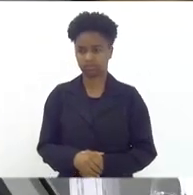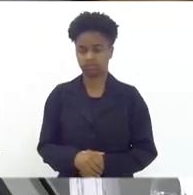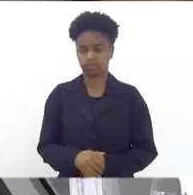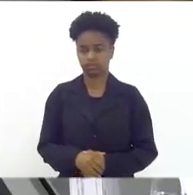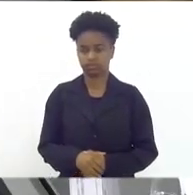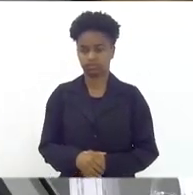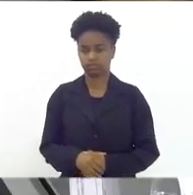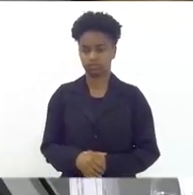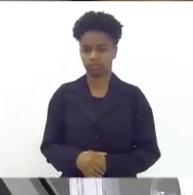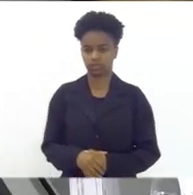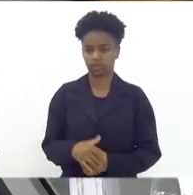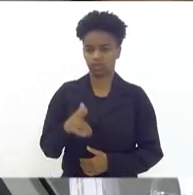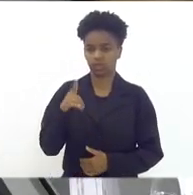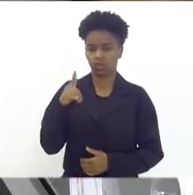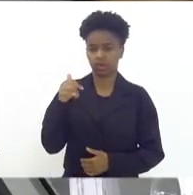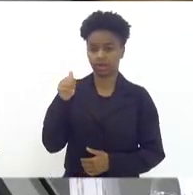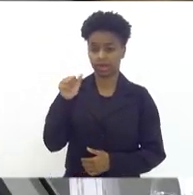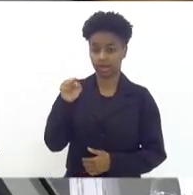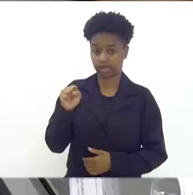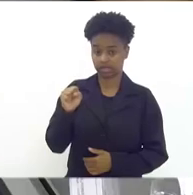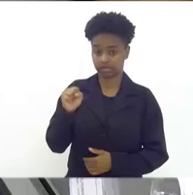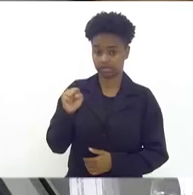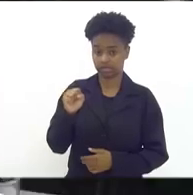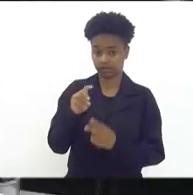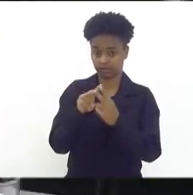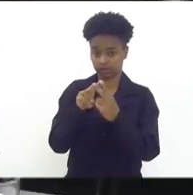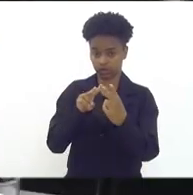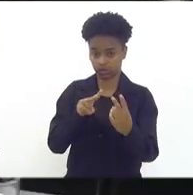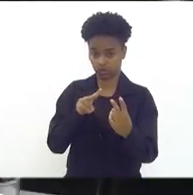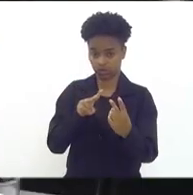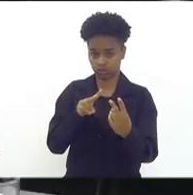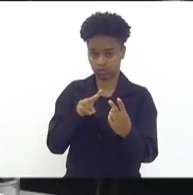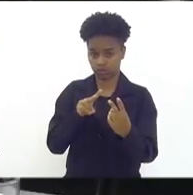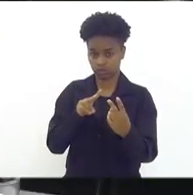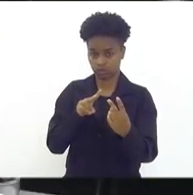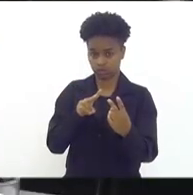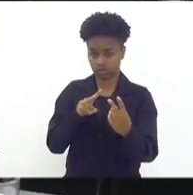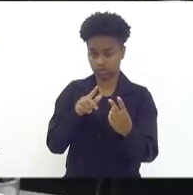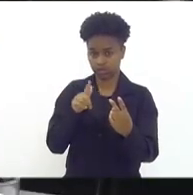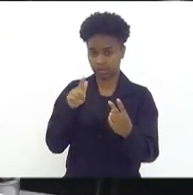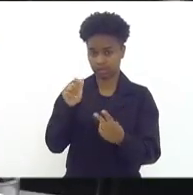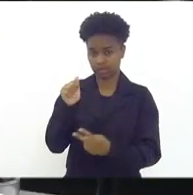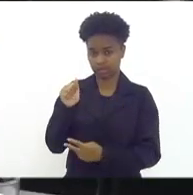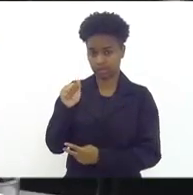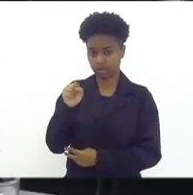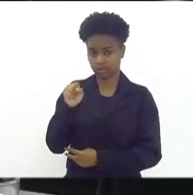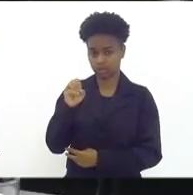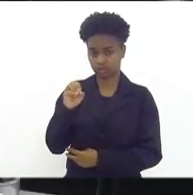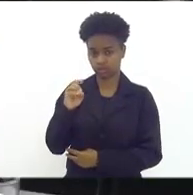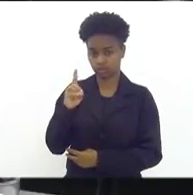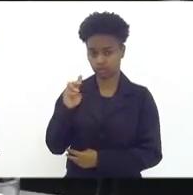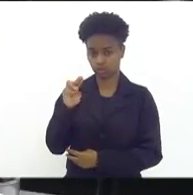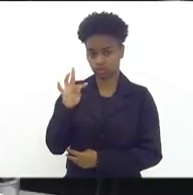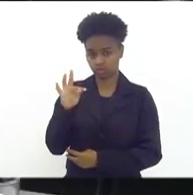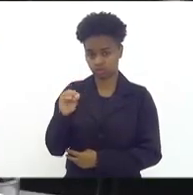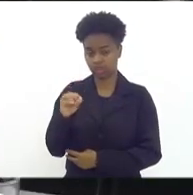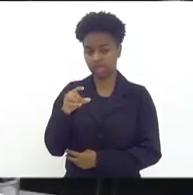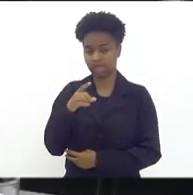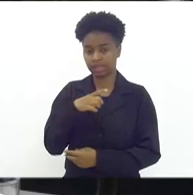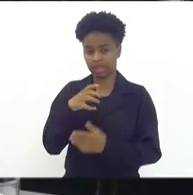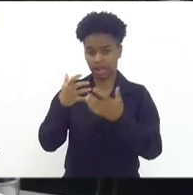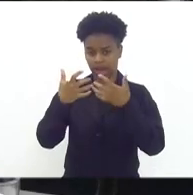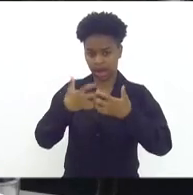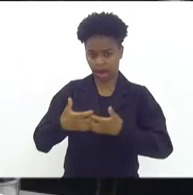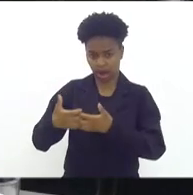o gás virtual o gás no caso o gás transportado do carreta ele